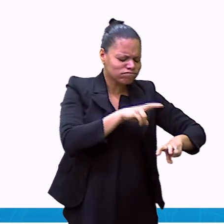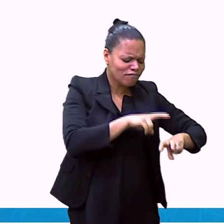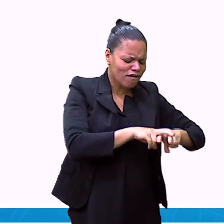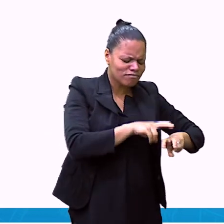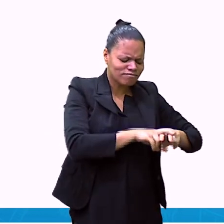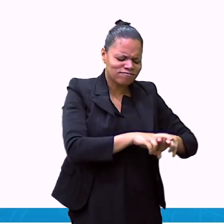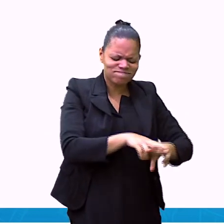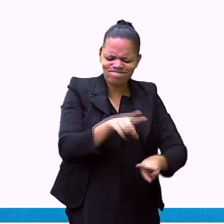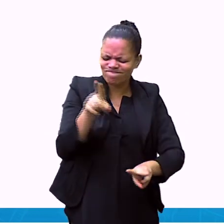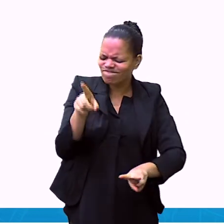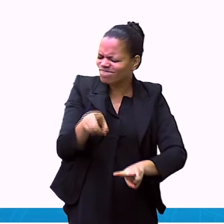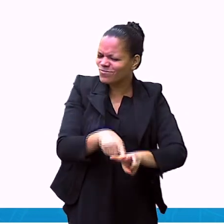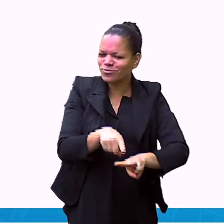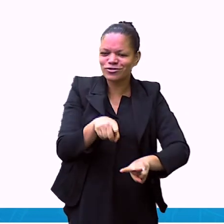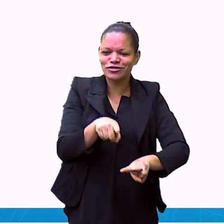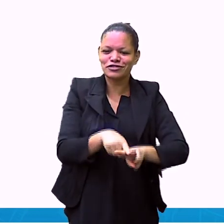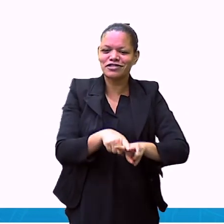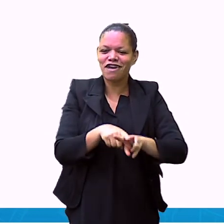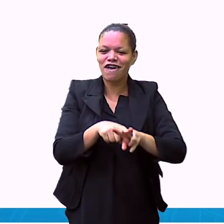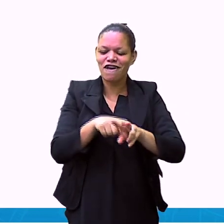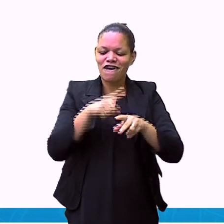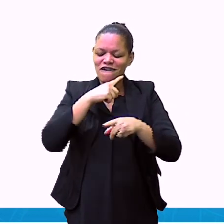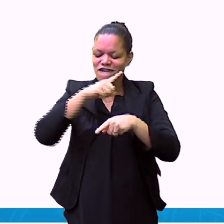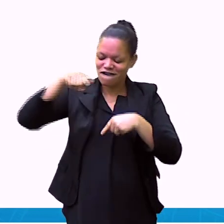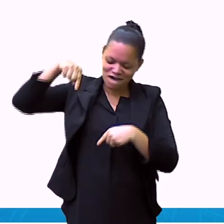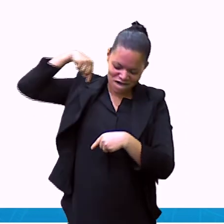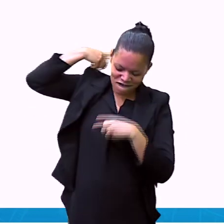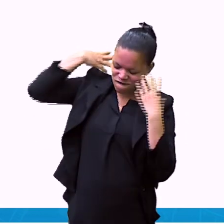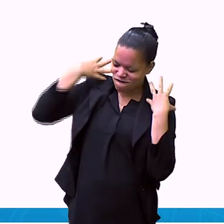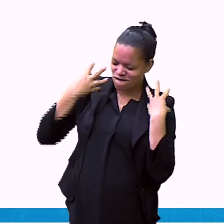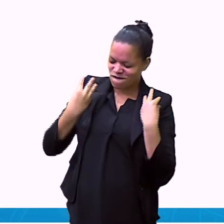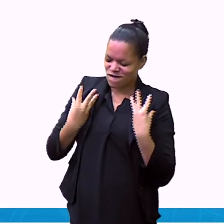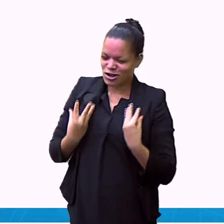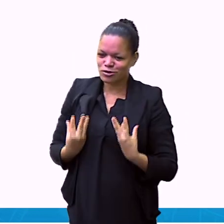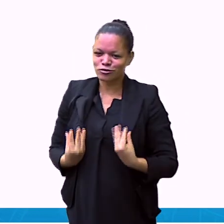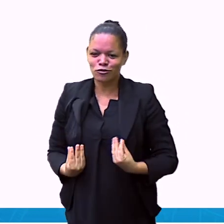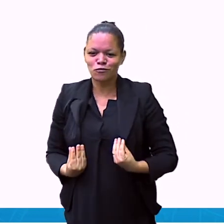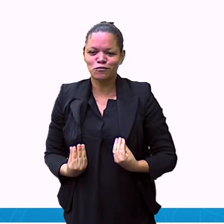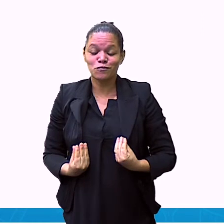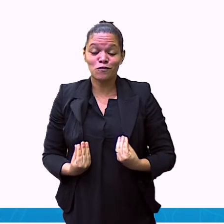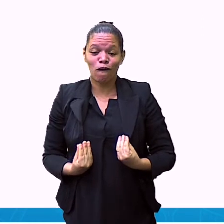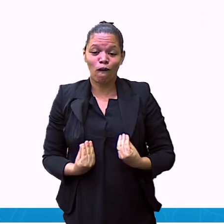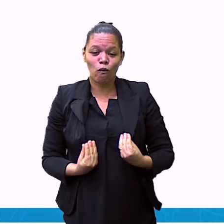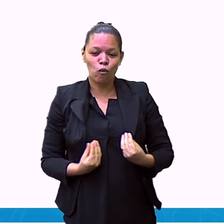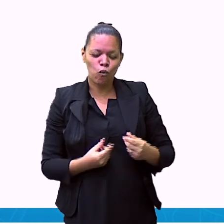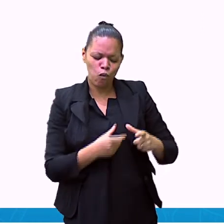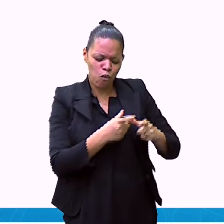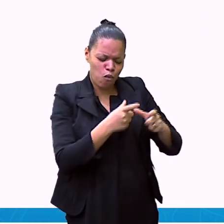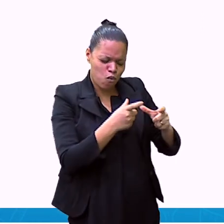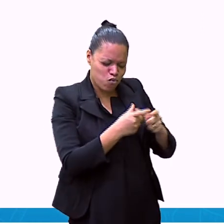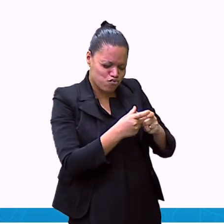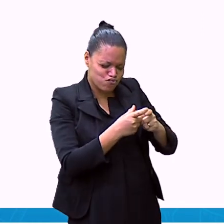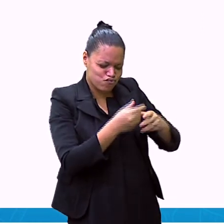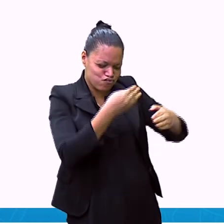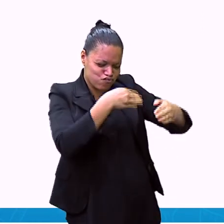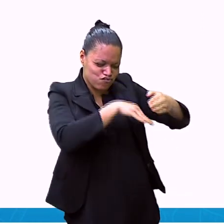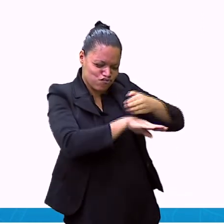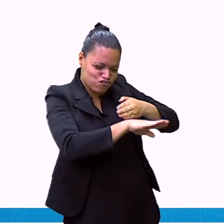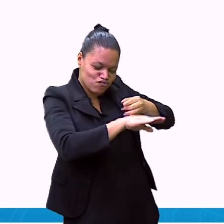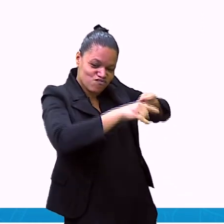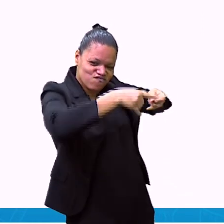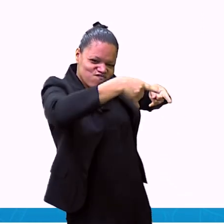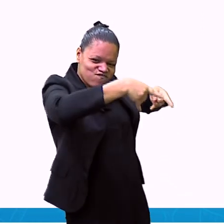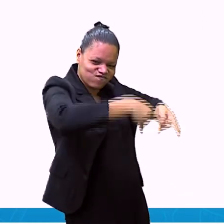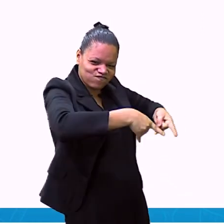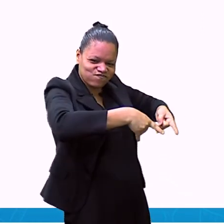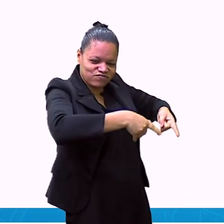os chinelos, o cachecol, o penico embaixo da cama, o tapete, o penhoar,